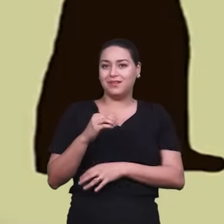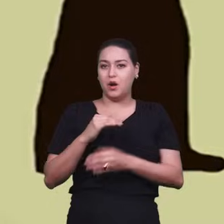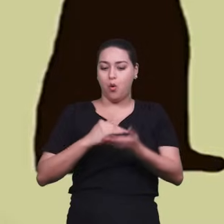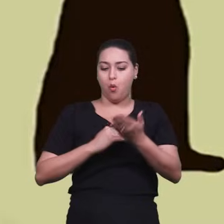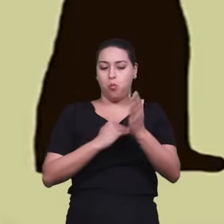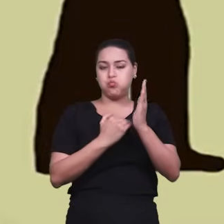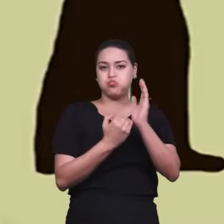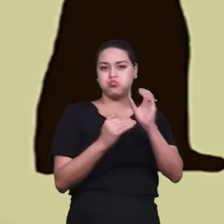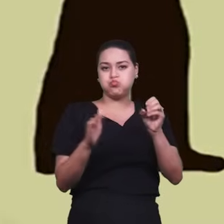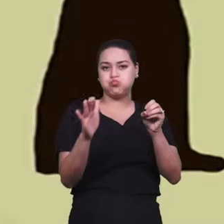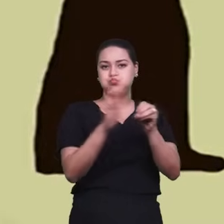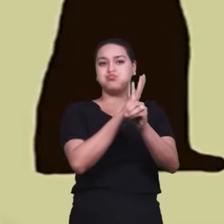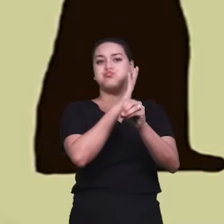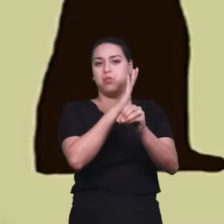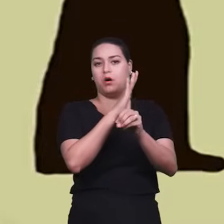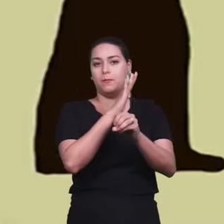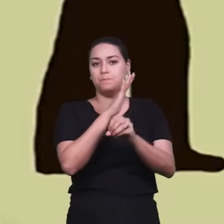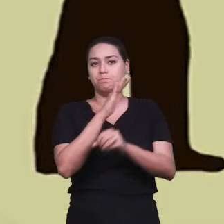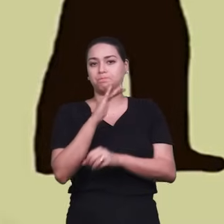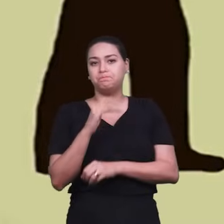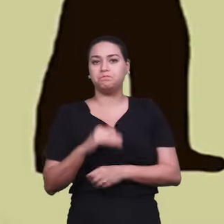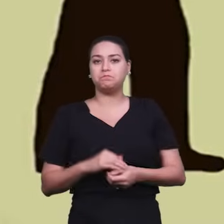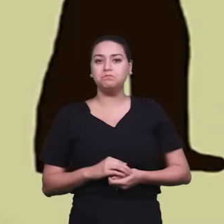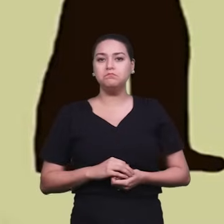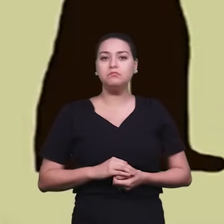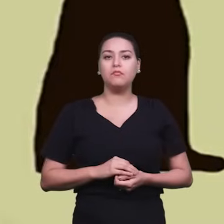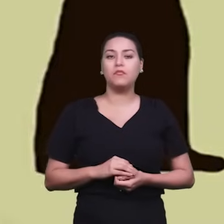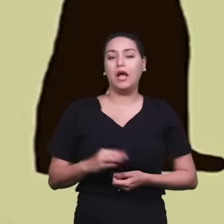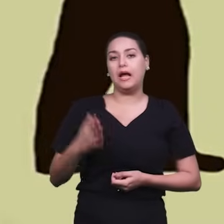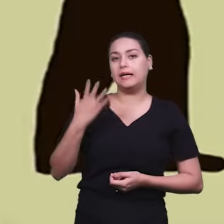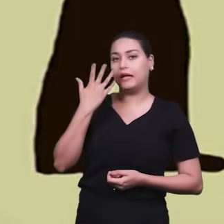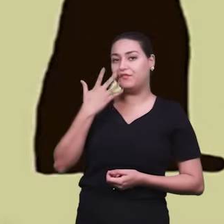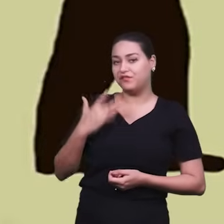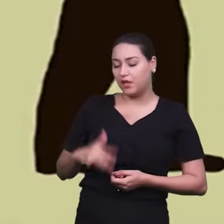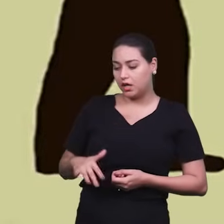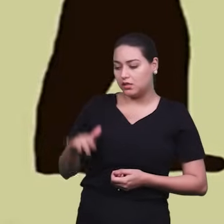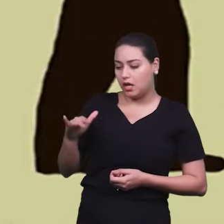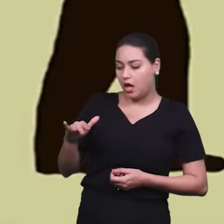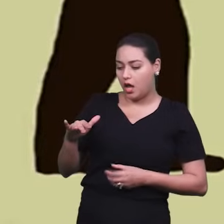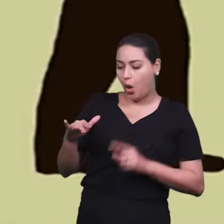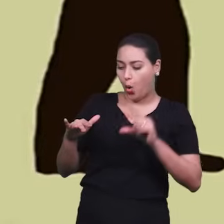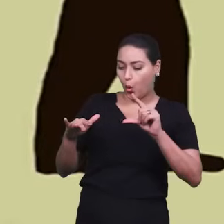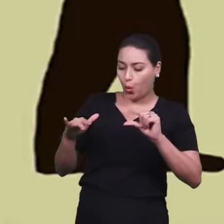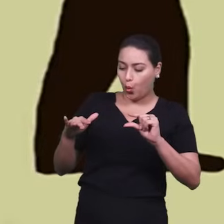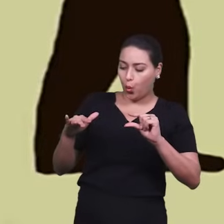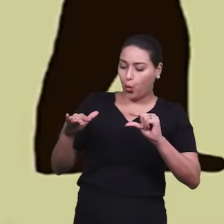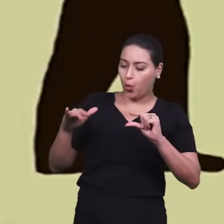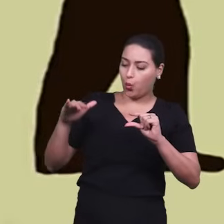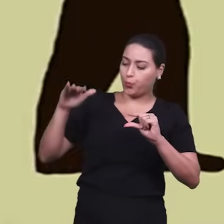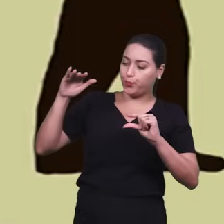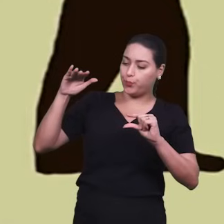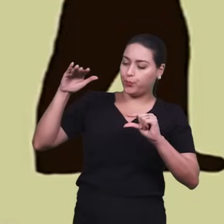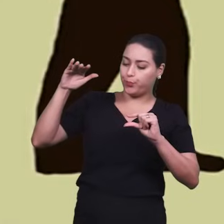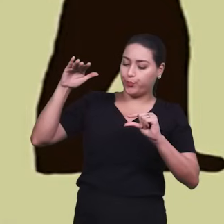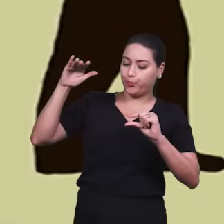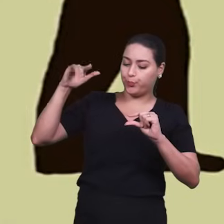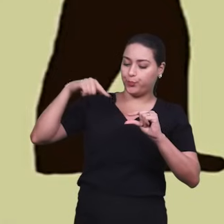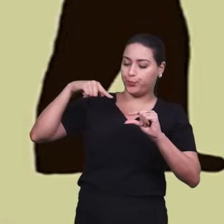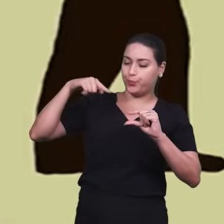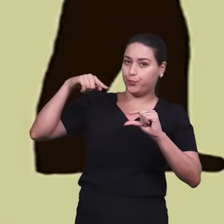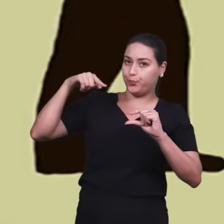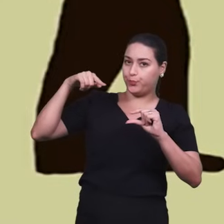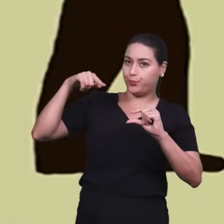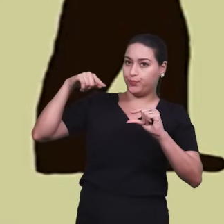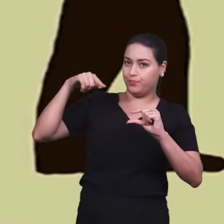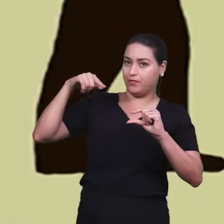idade na infância, ele vai reduzindo na puberdade, na fase adulta ele já reduz bastante,